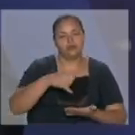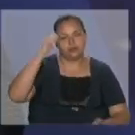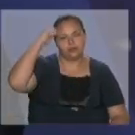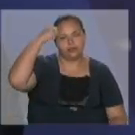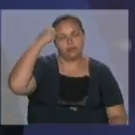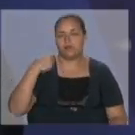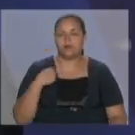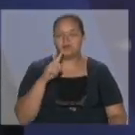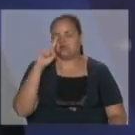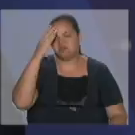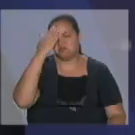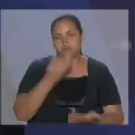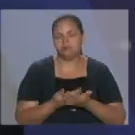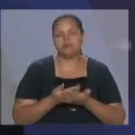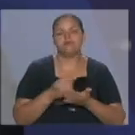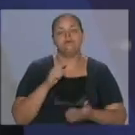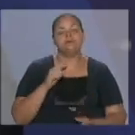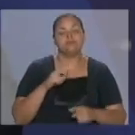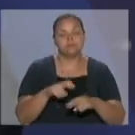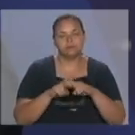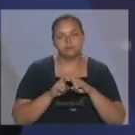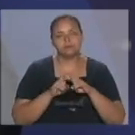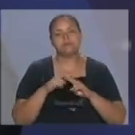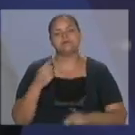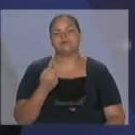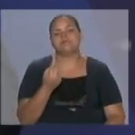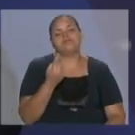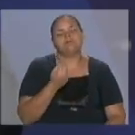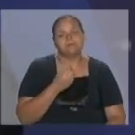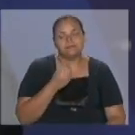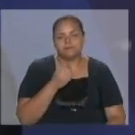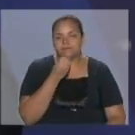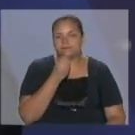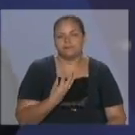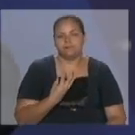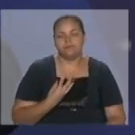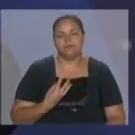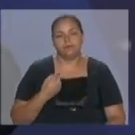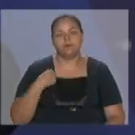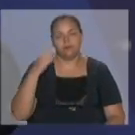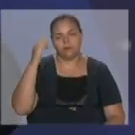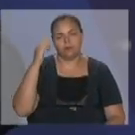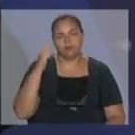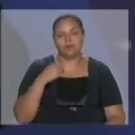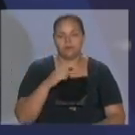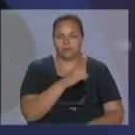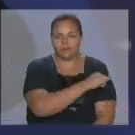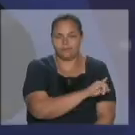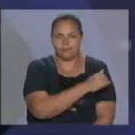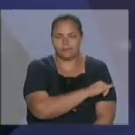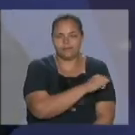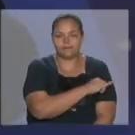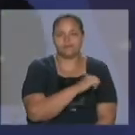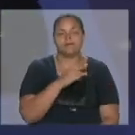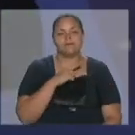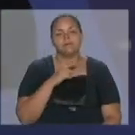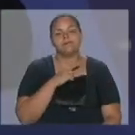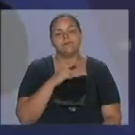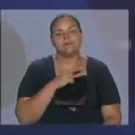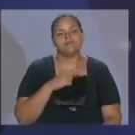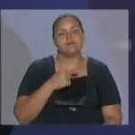qualidade. Eu não acredito que por conta de um dispositivo, né, de um benefício, porque ainda o Rio de Janeiro possui